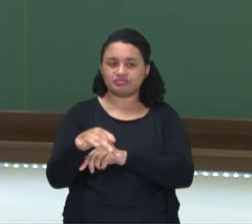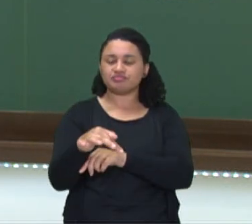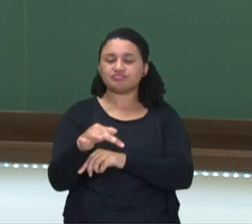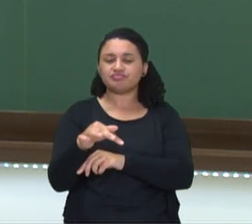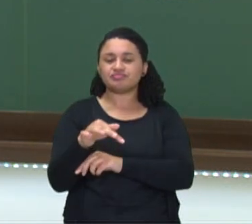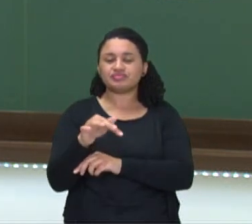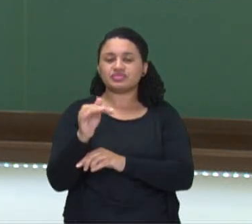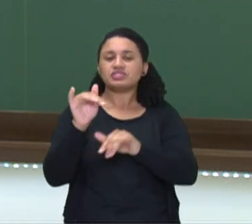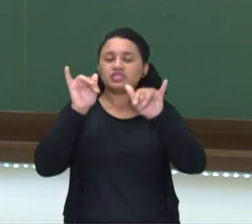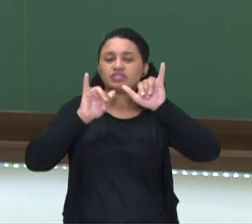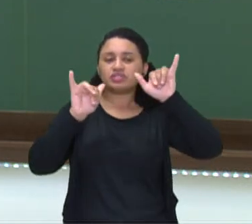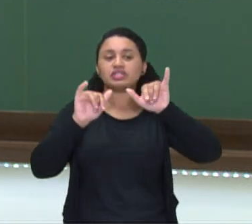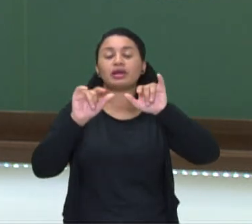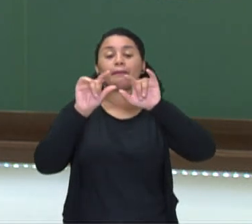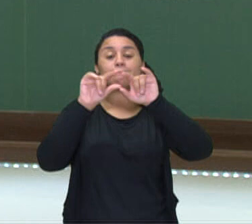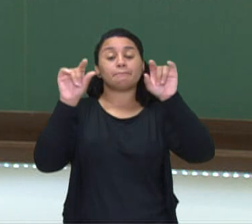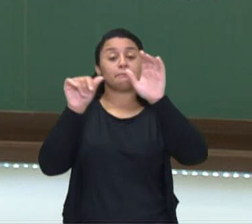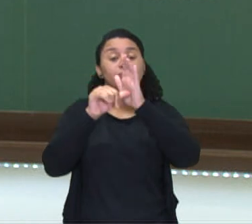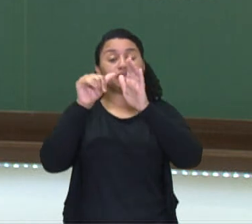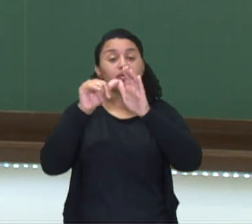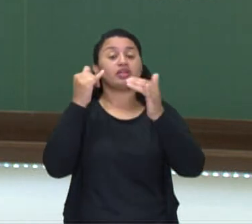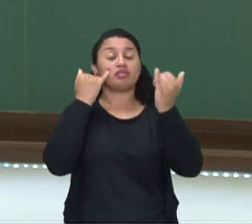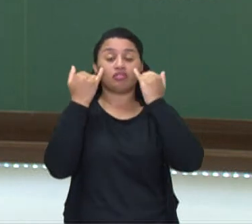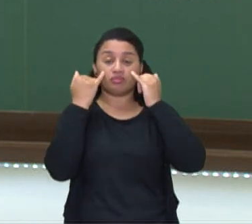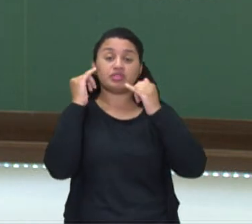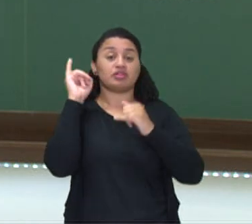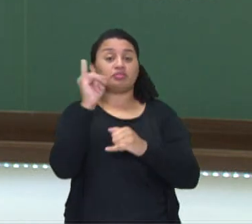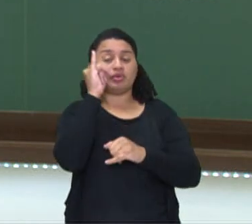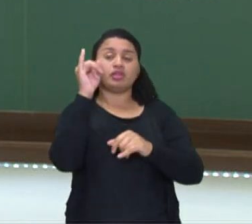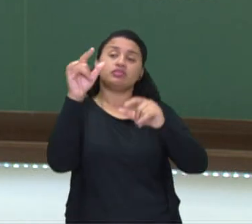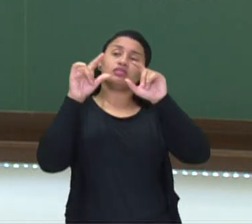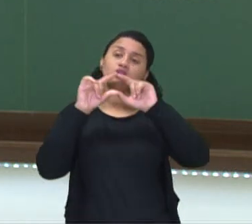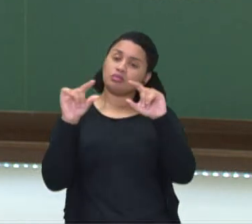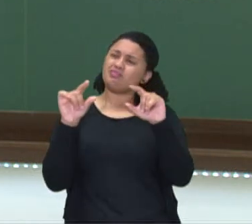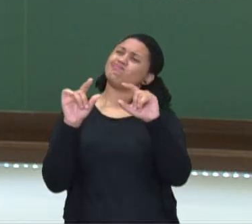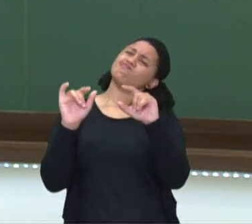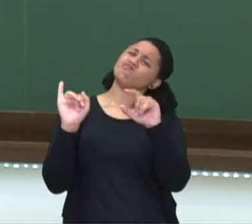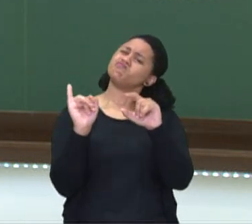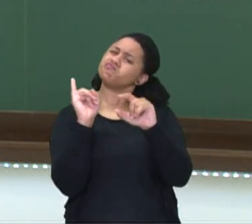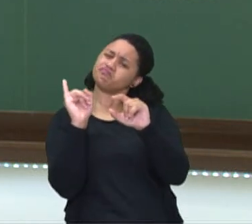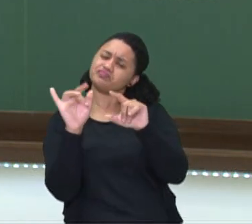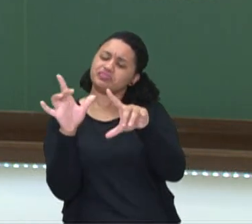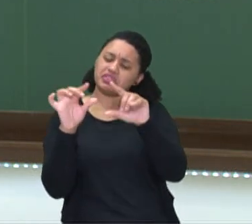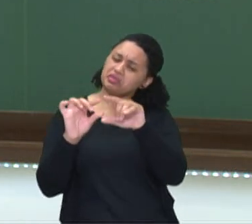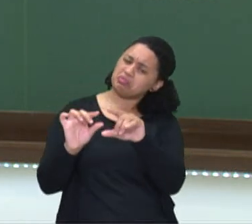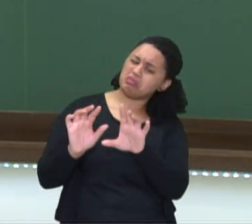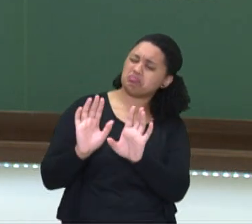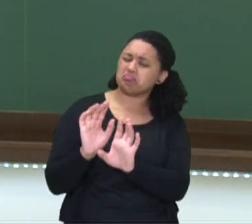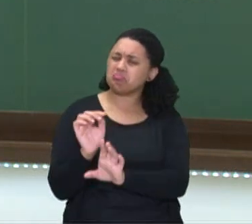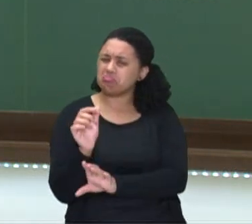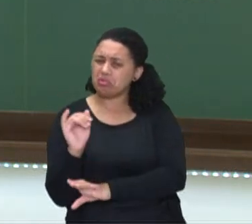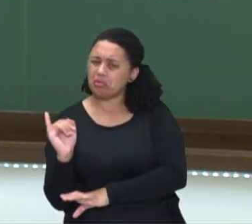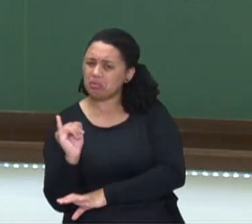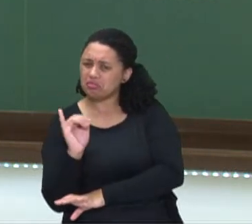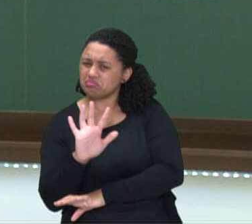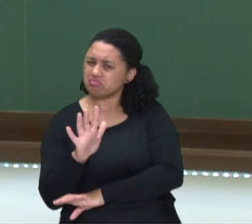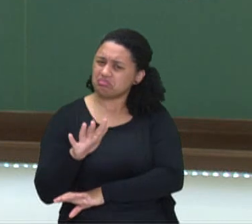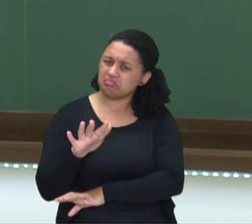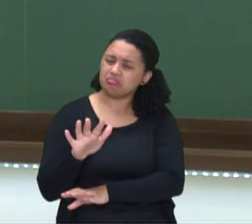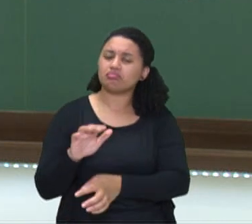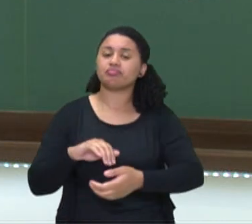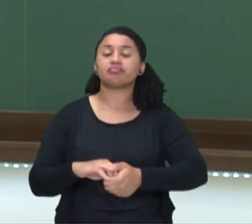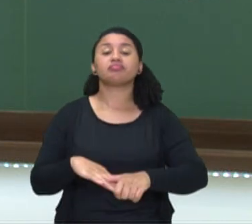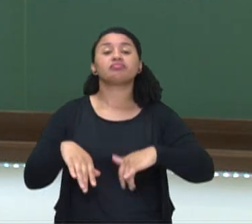apresentadas as informações mais importantes, depois as de importância média e depois as que têm pouca importância. Então há